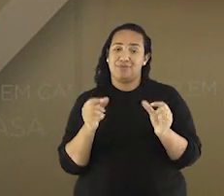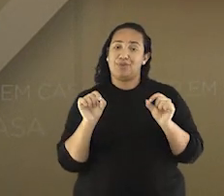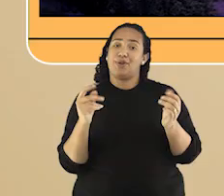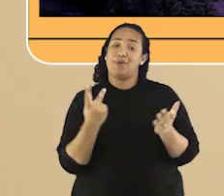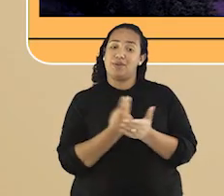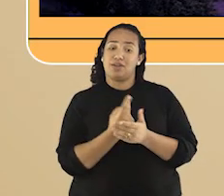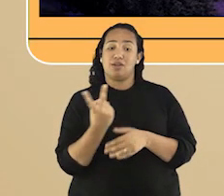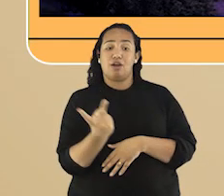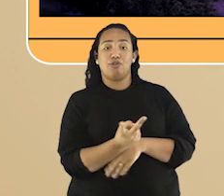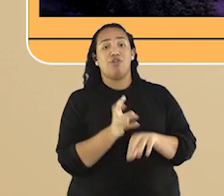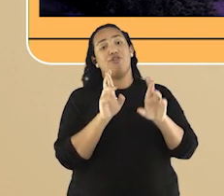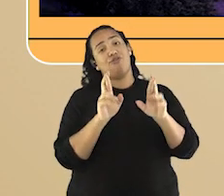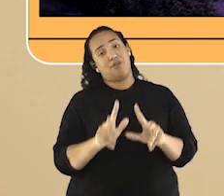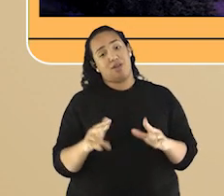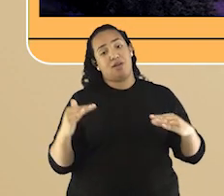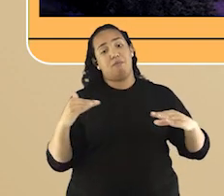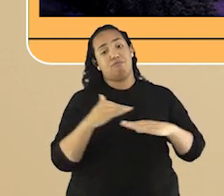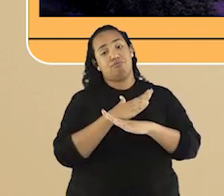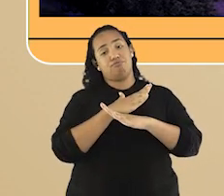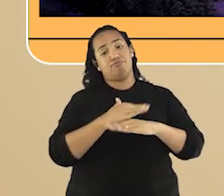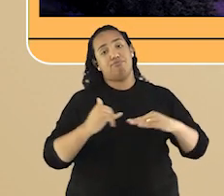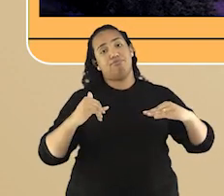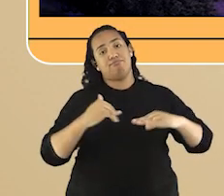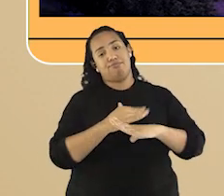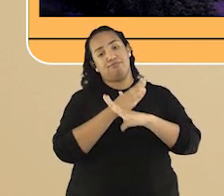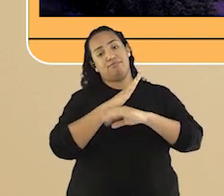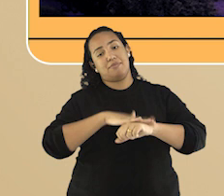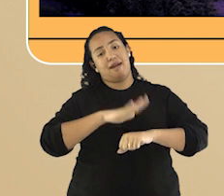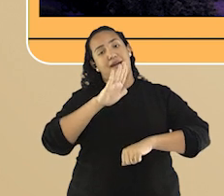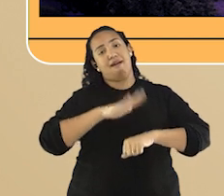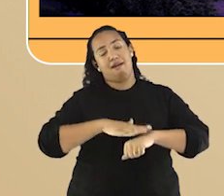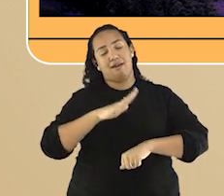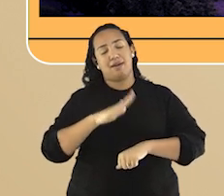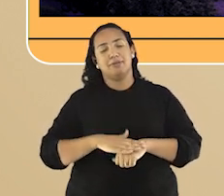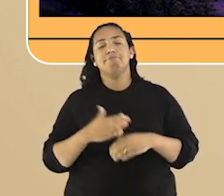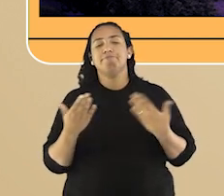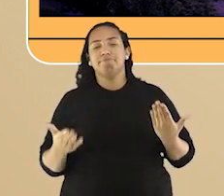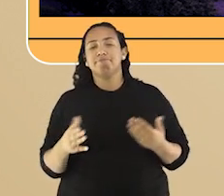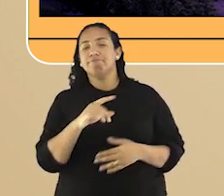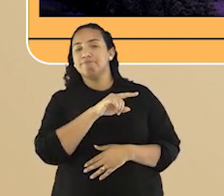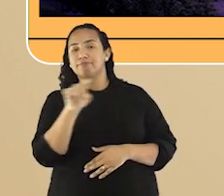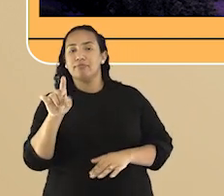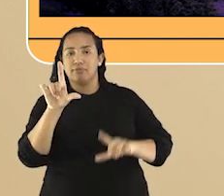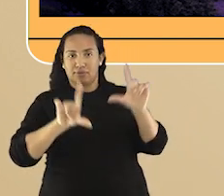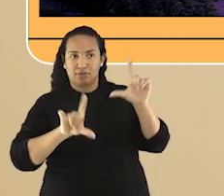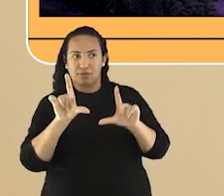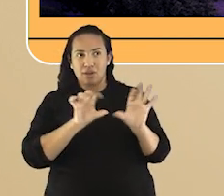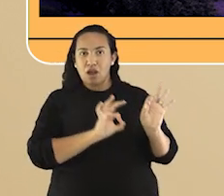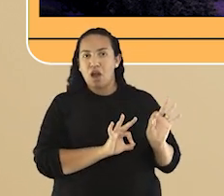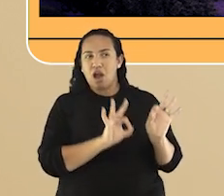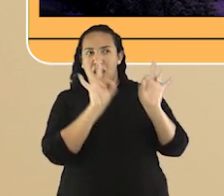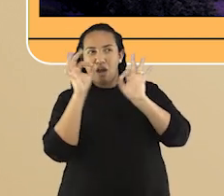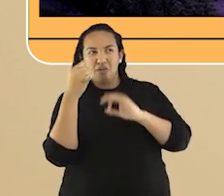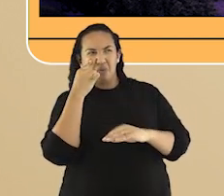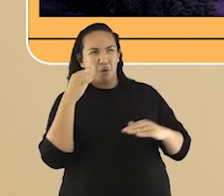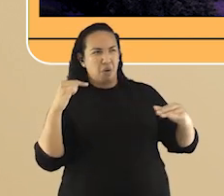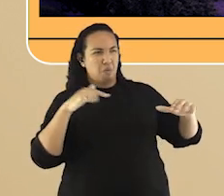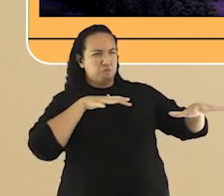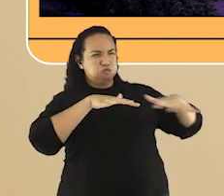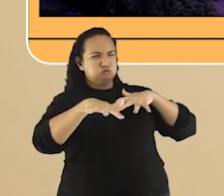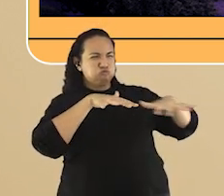direto. Quando assistimos um noticiário em que houve um terremoto muito forte, automaticamente